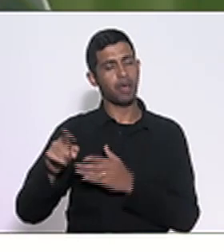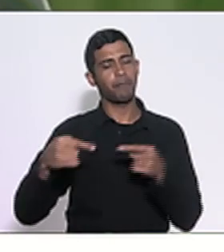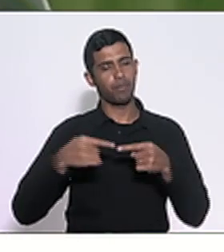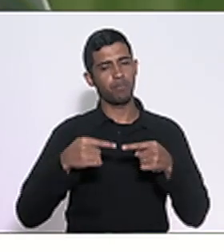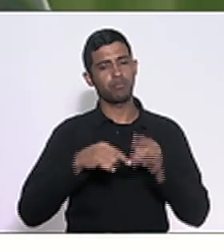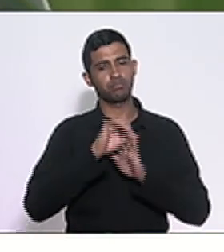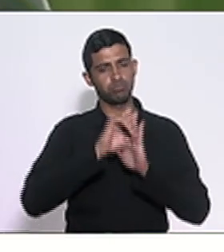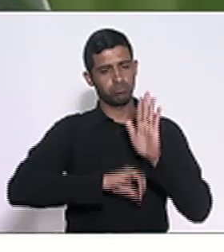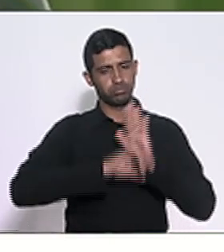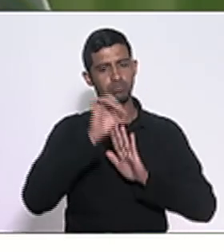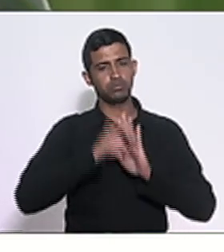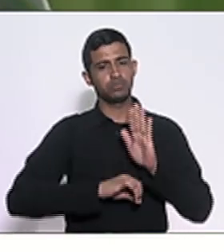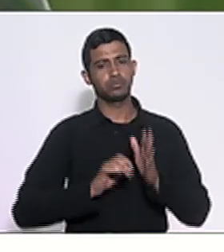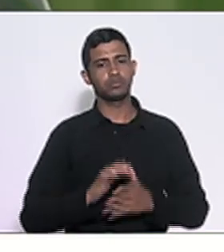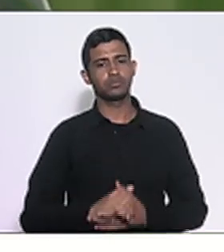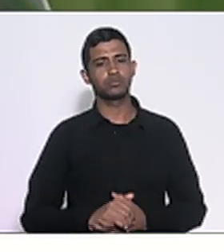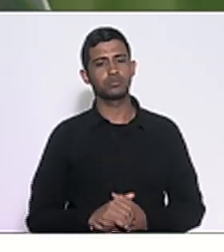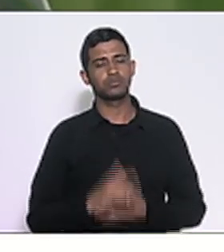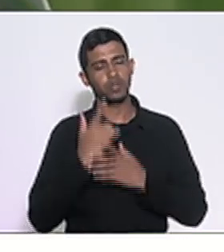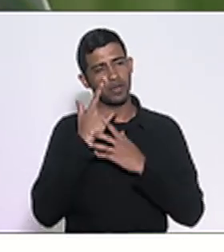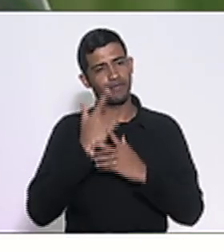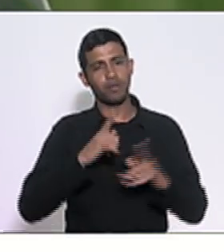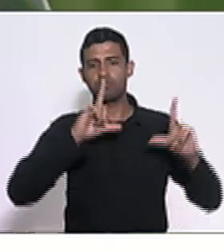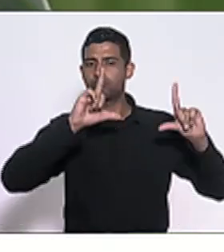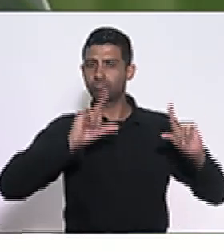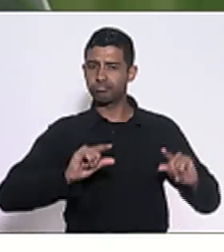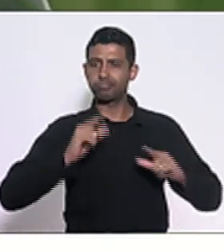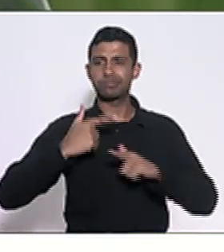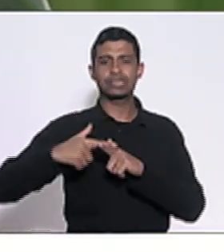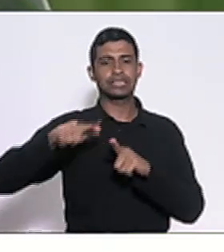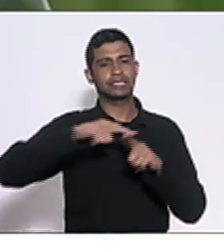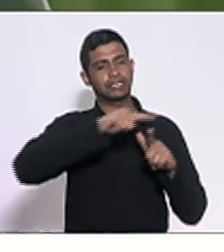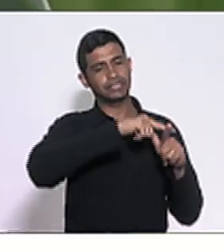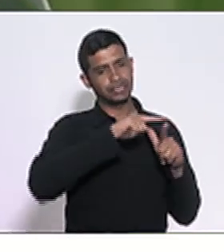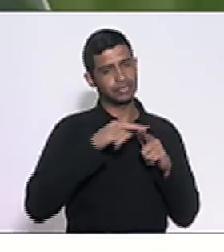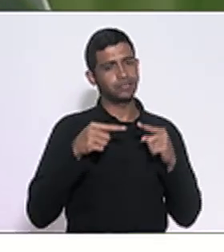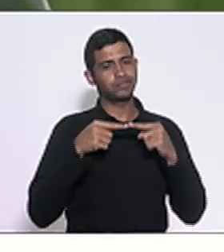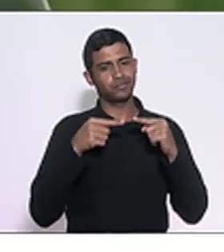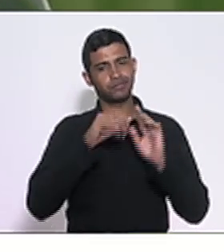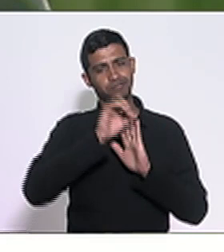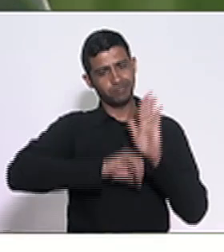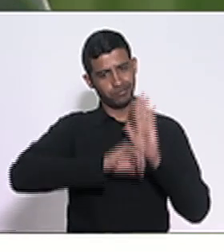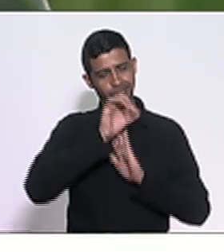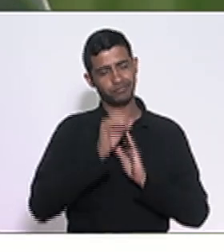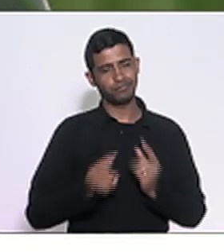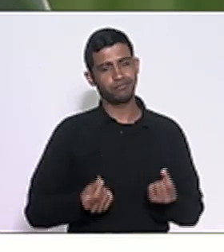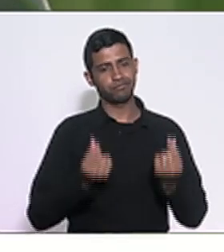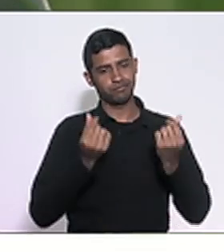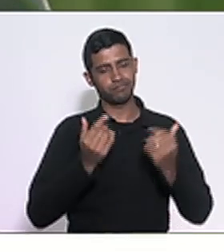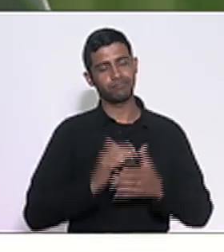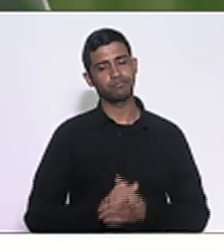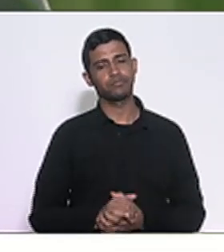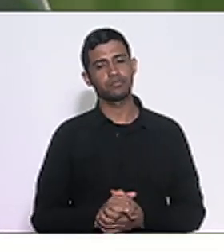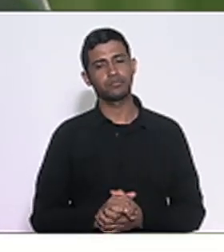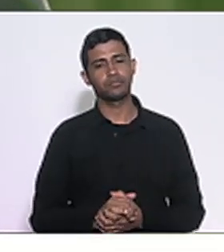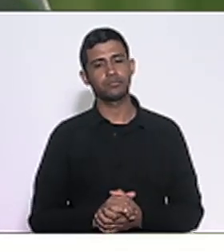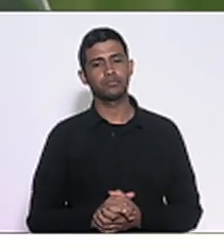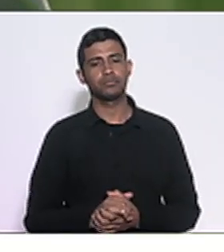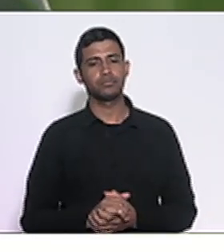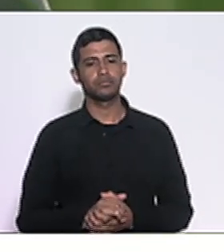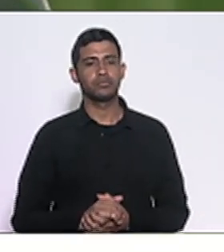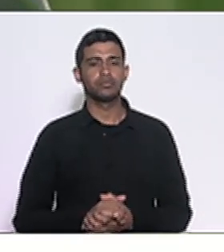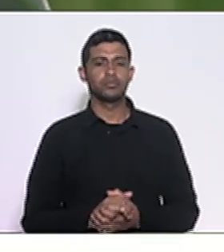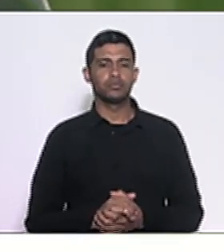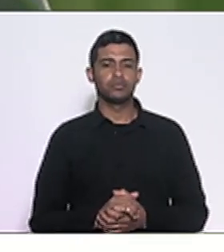orçamentárias. Isso minimiza um pouco a situação orçamentária financeira. Porém, realmente estamos